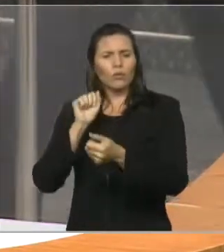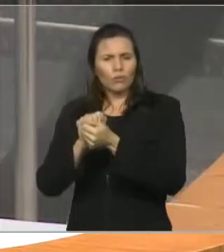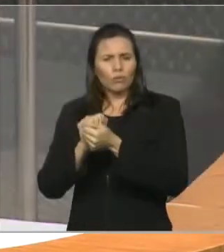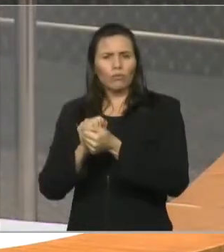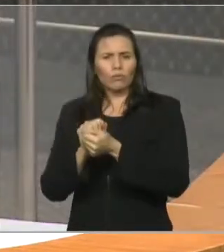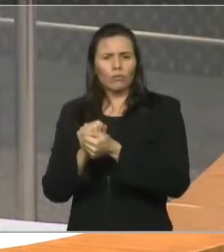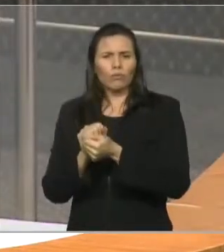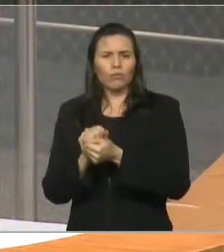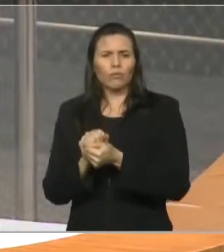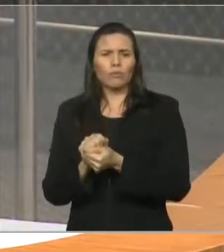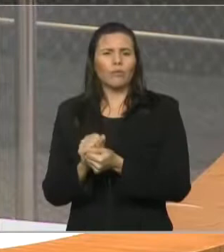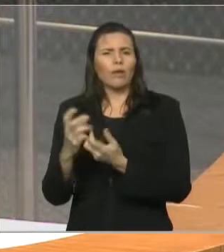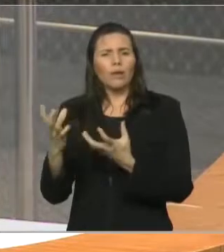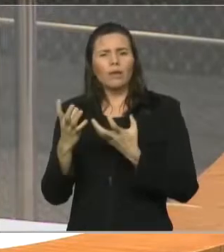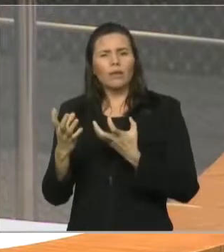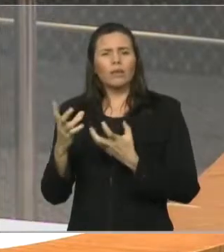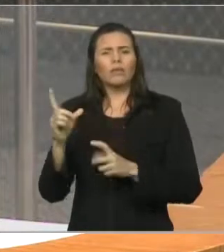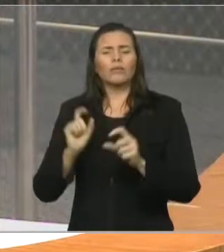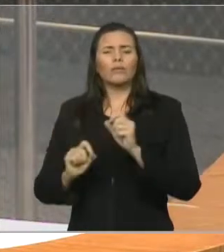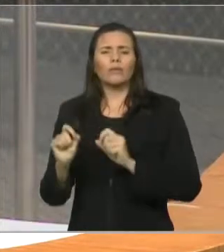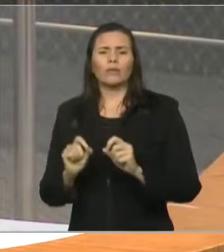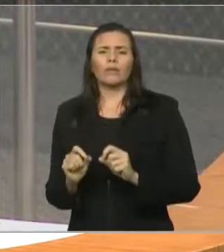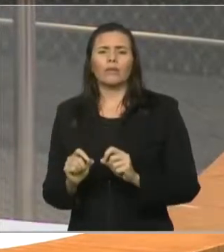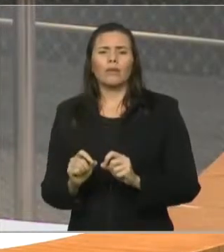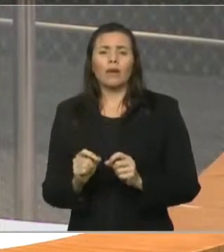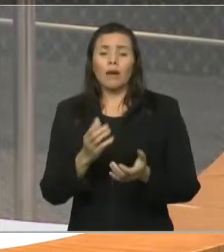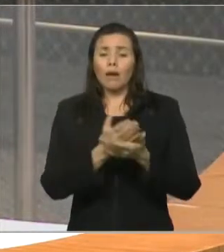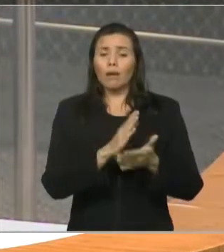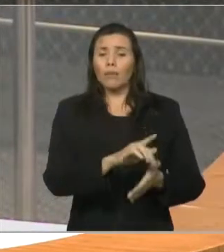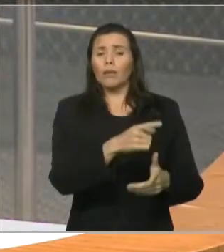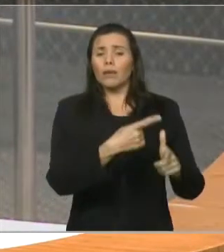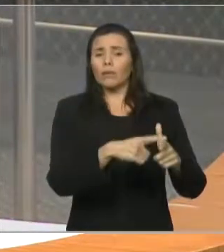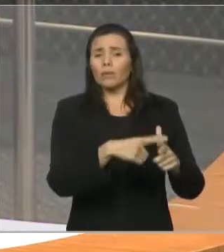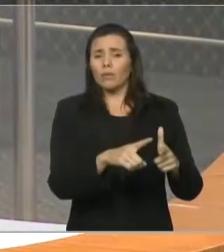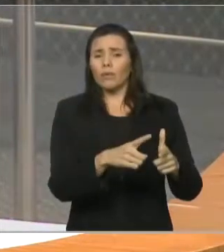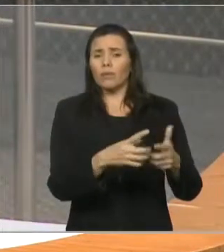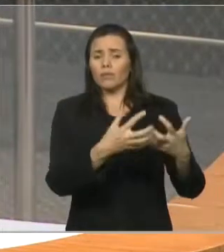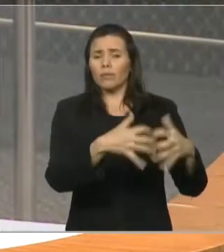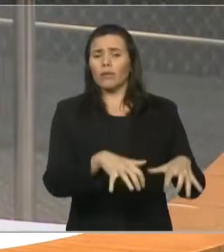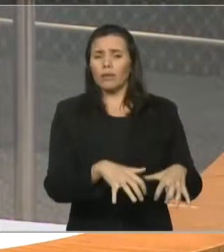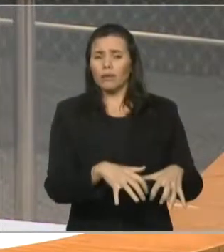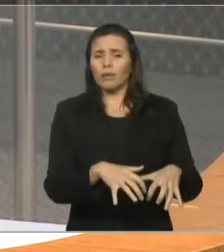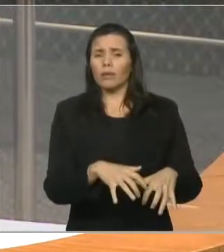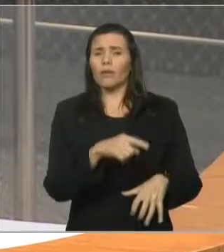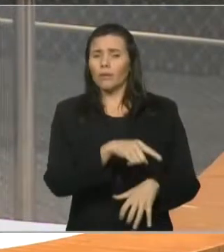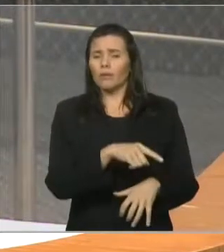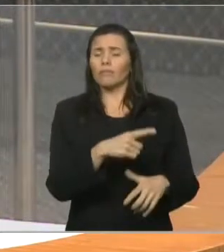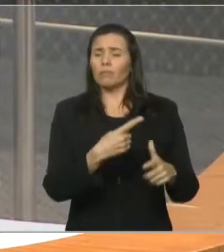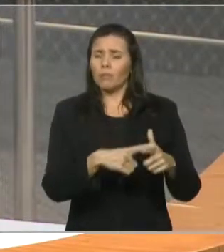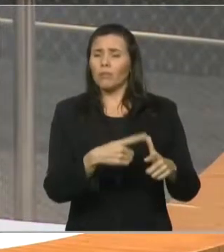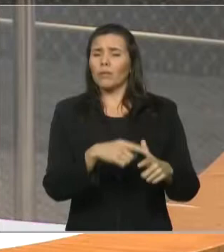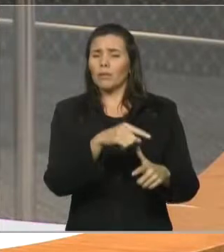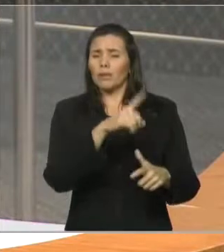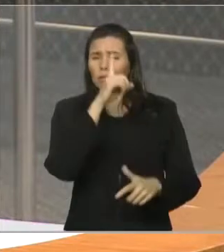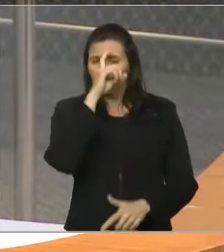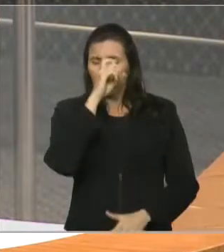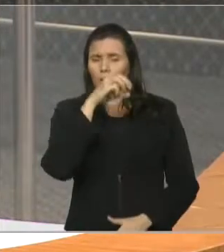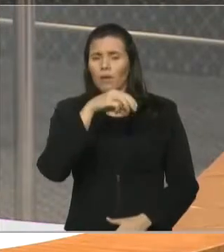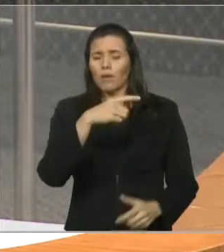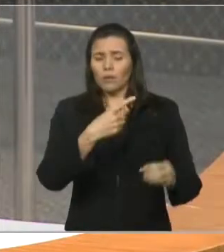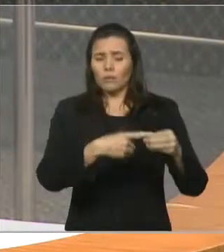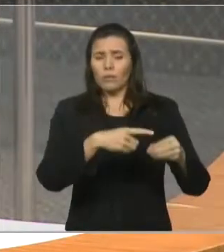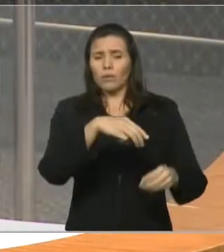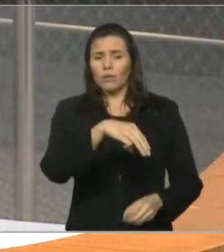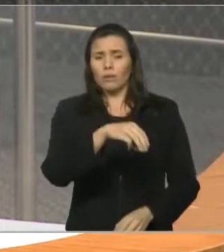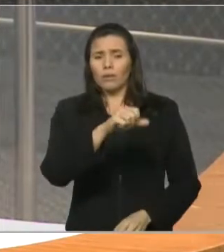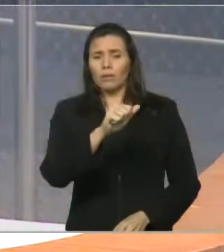em procurar solucionar da melhor forma possível essa situação do Hospital de Matões. Então, saímos da